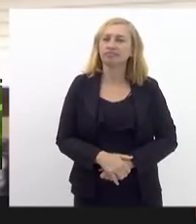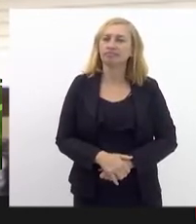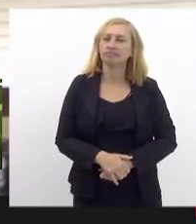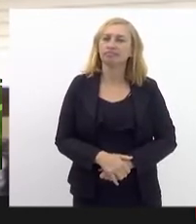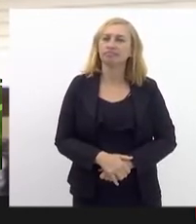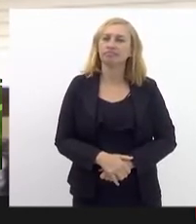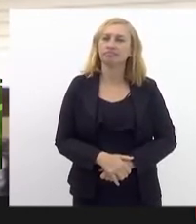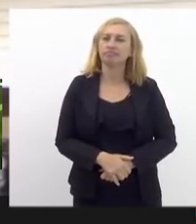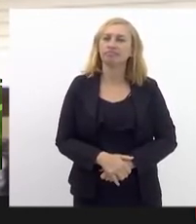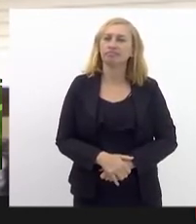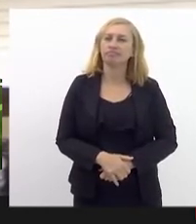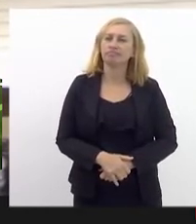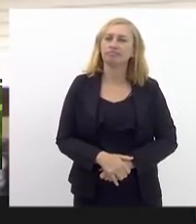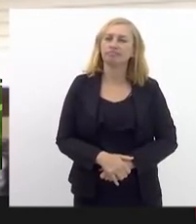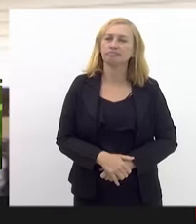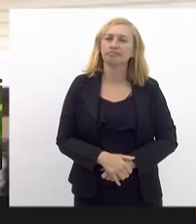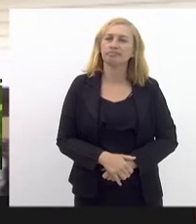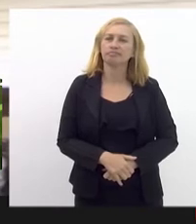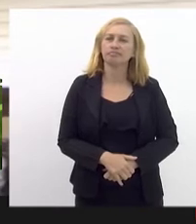ele representa